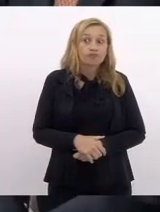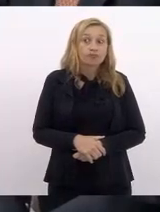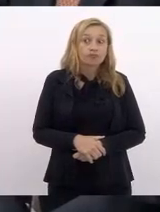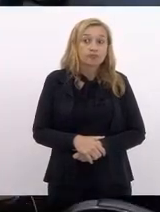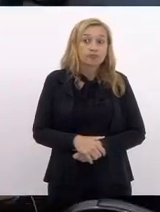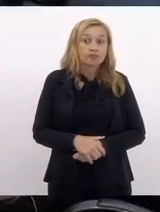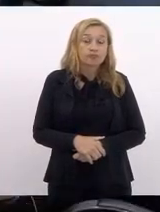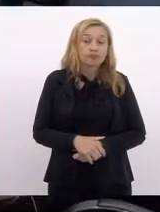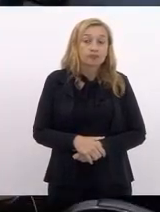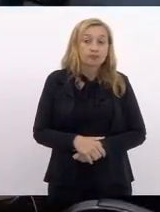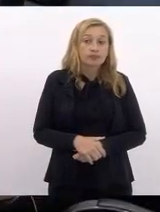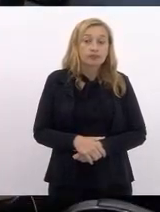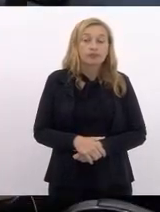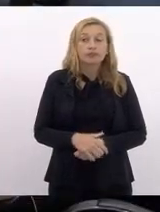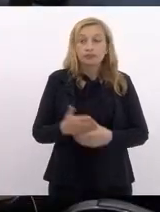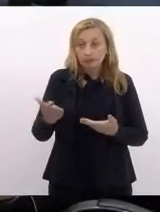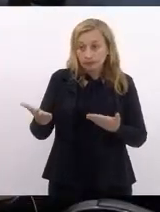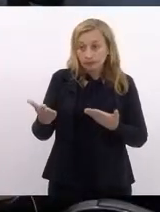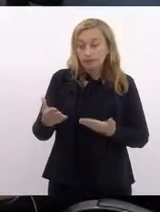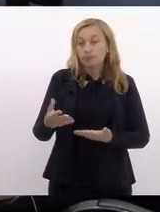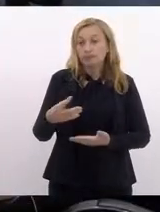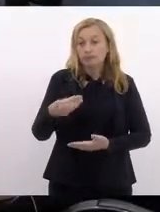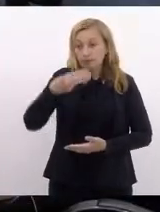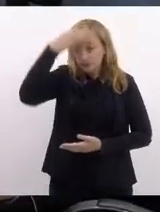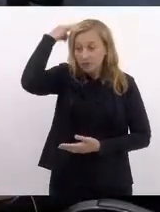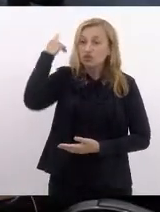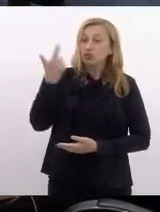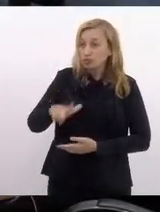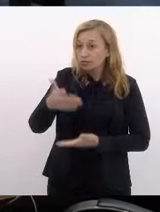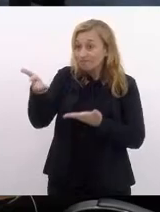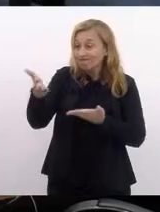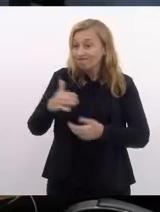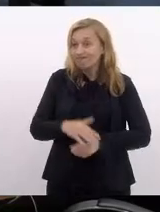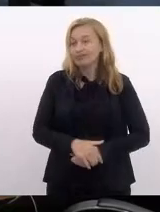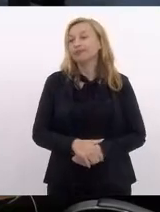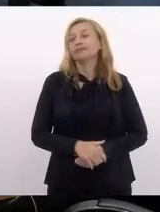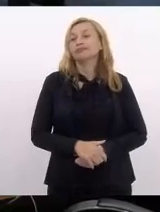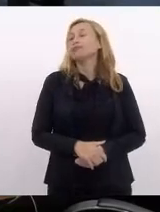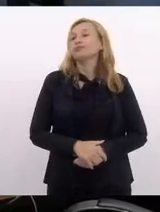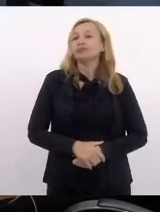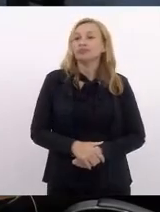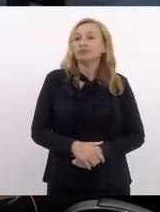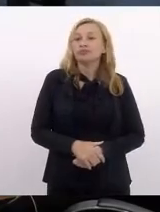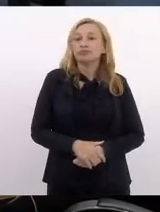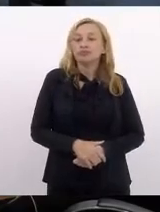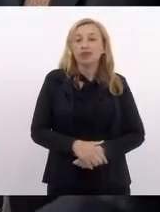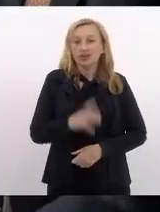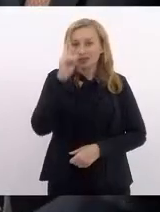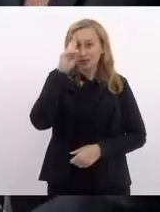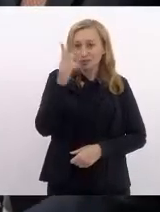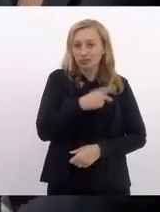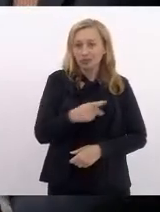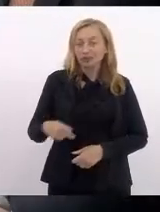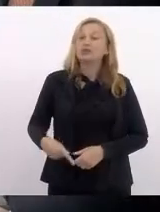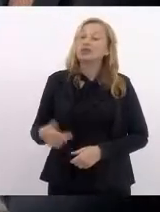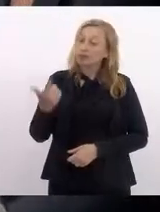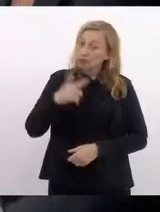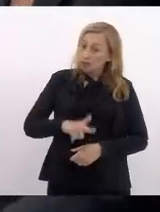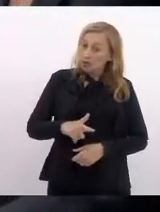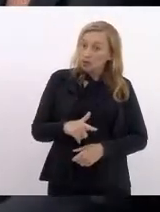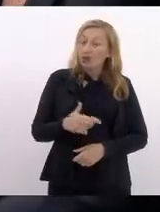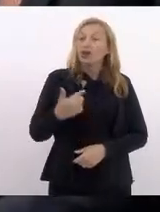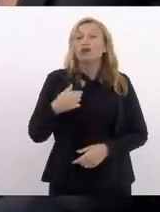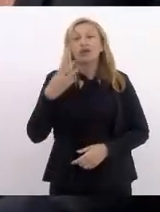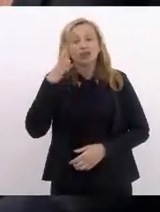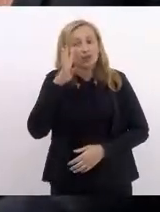a Canon por favor Márcio continua por favor e o seu presidente repito